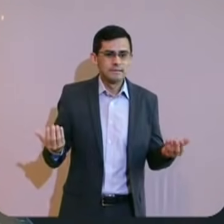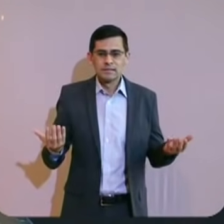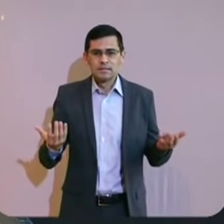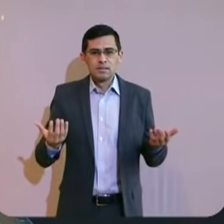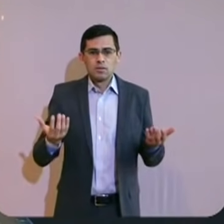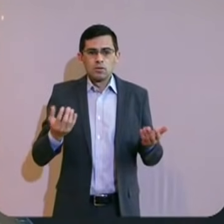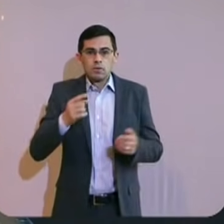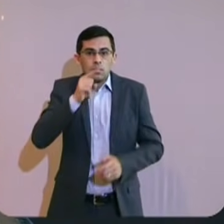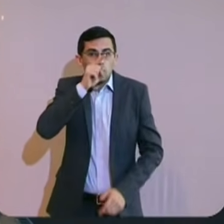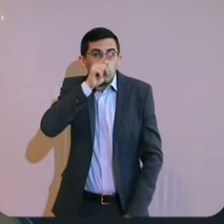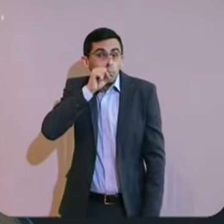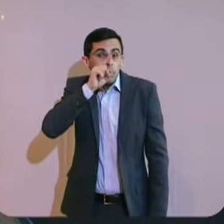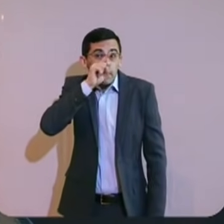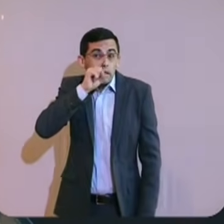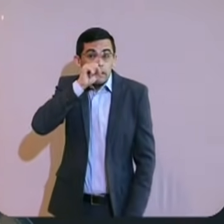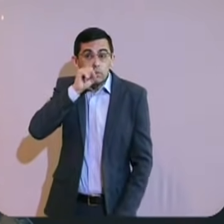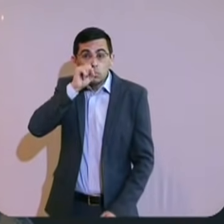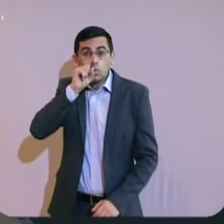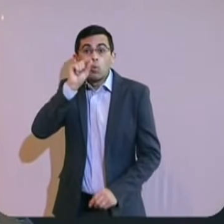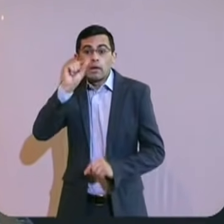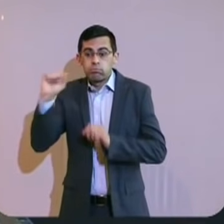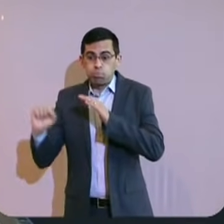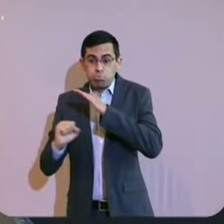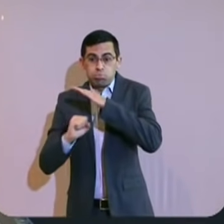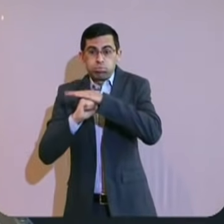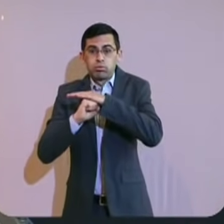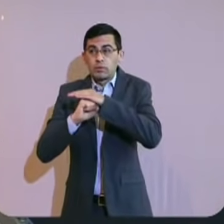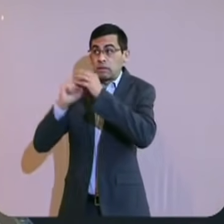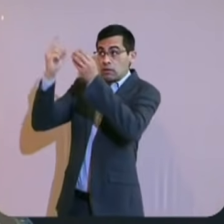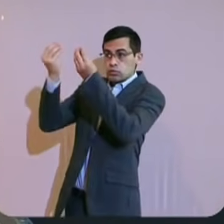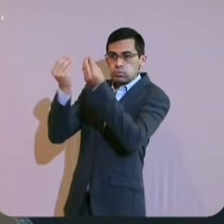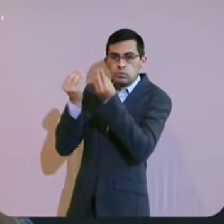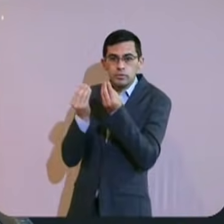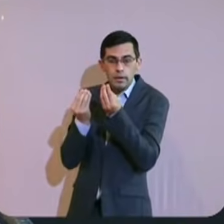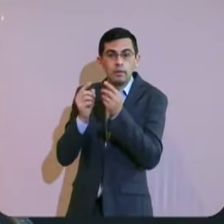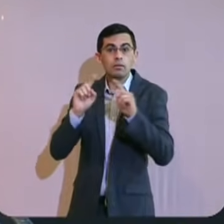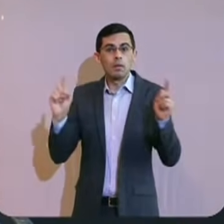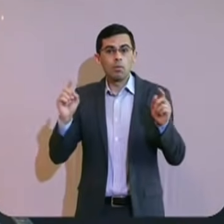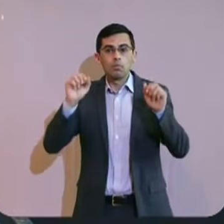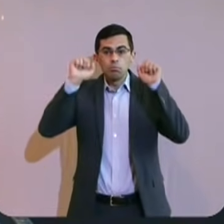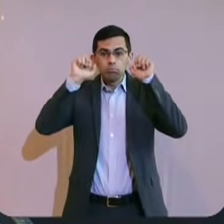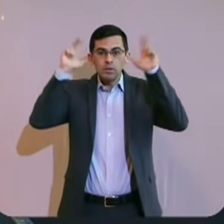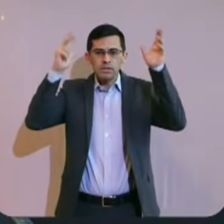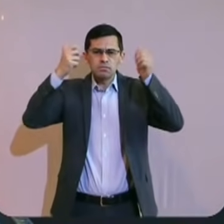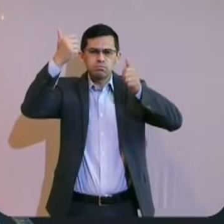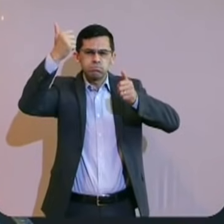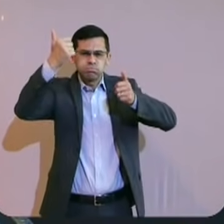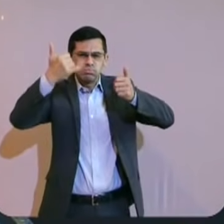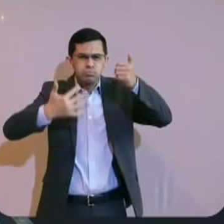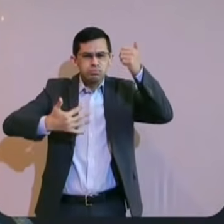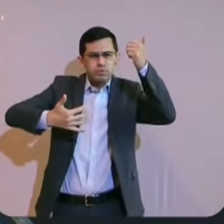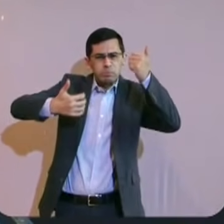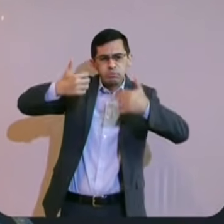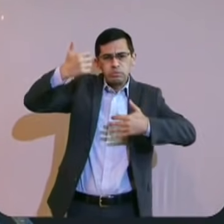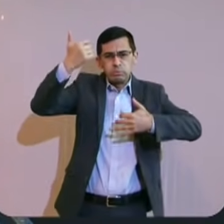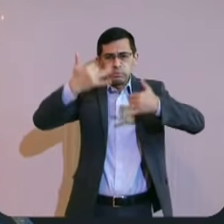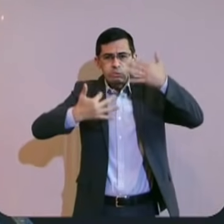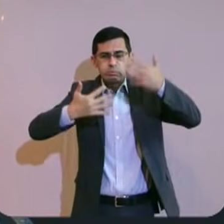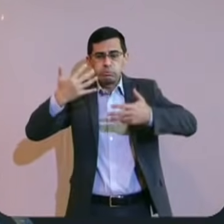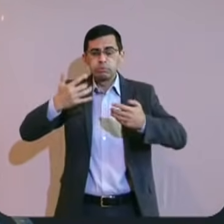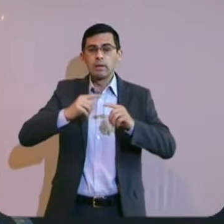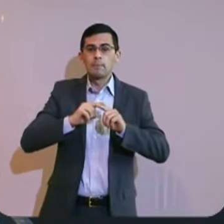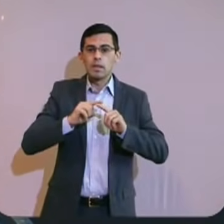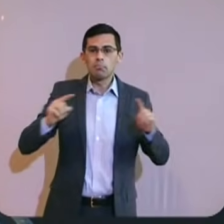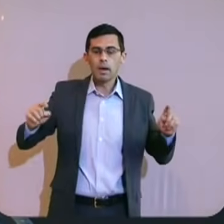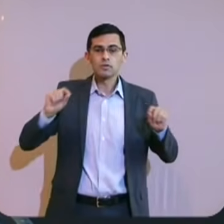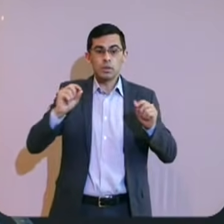O perigo da abundância. E ele então vai colocando aqui essas duas coisas.